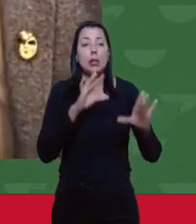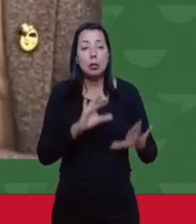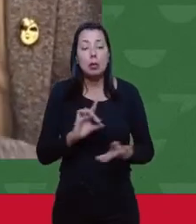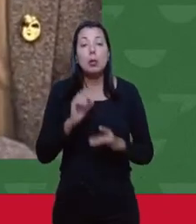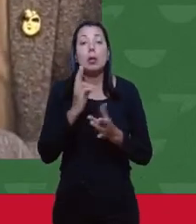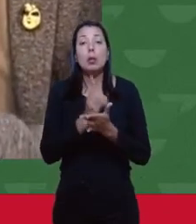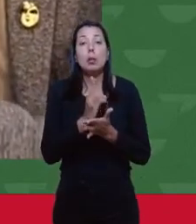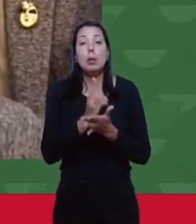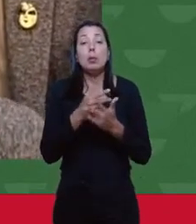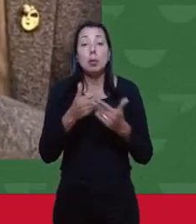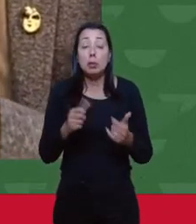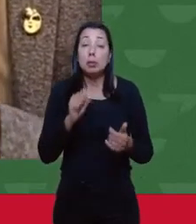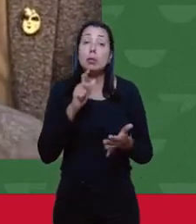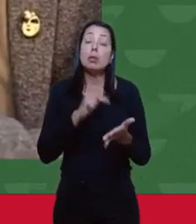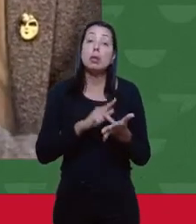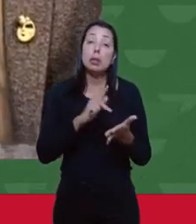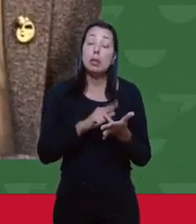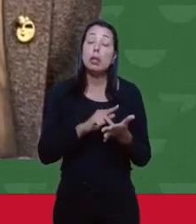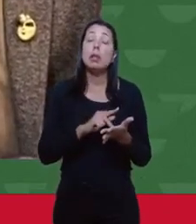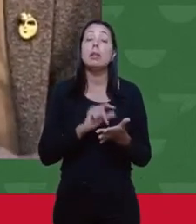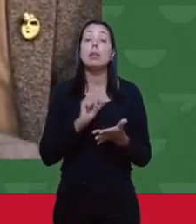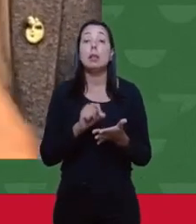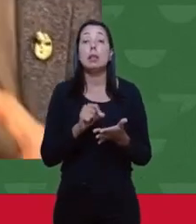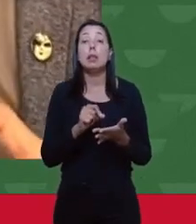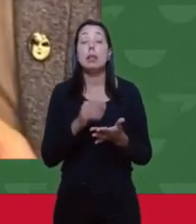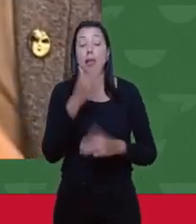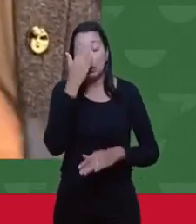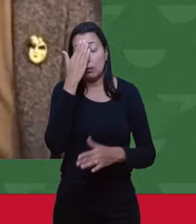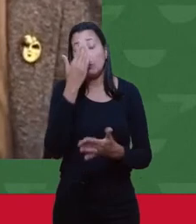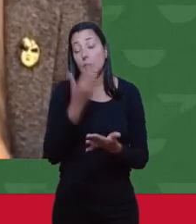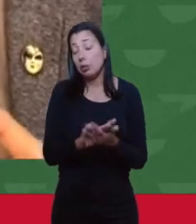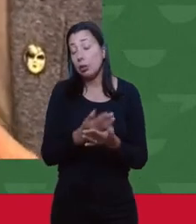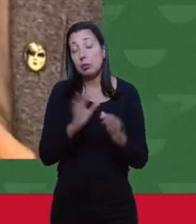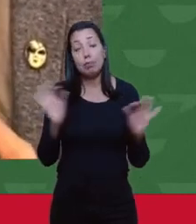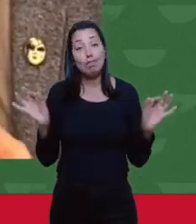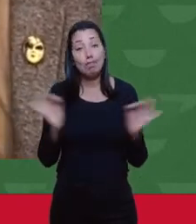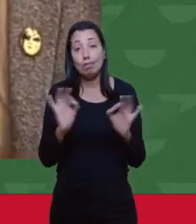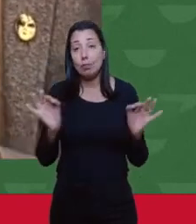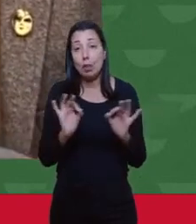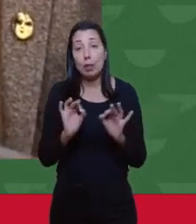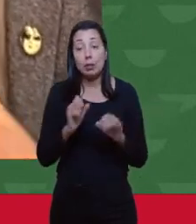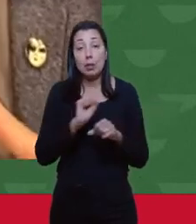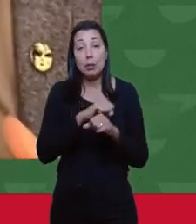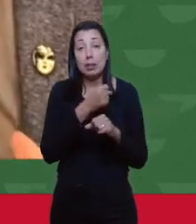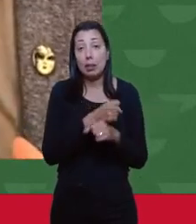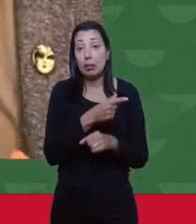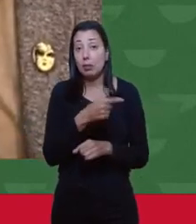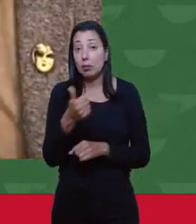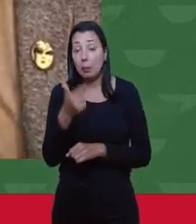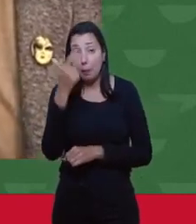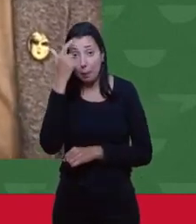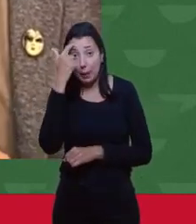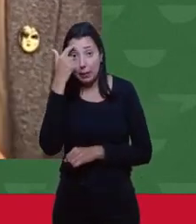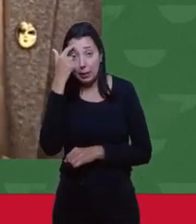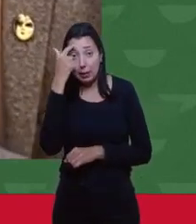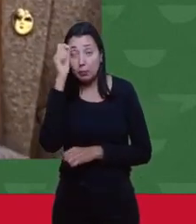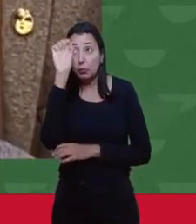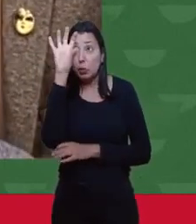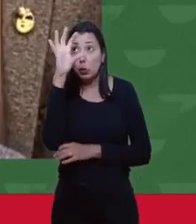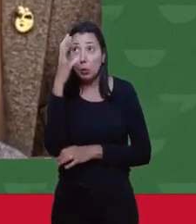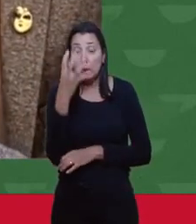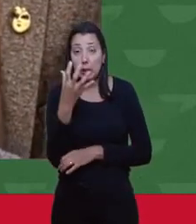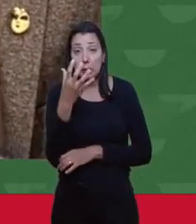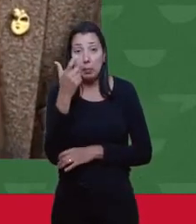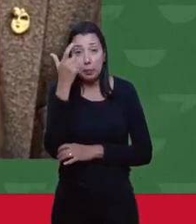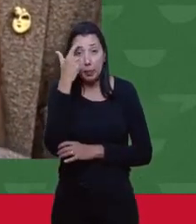incorpore como algo realmente que essa bancada acredita, ou seja, não há século XXI sem pensar nas questões climáticas,